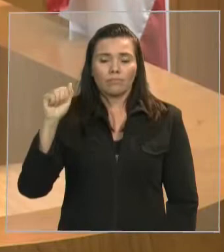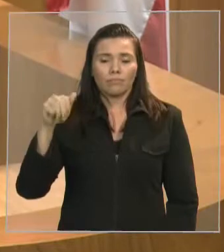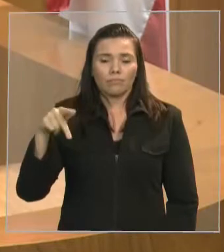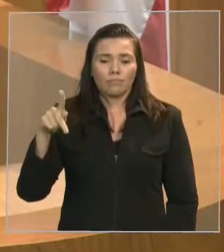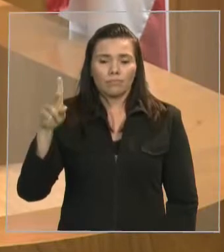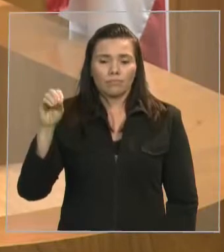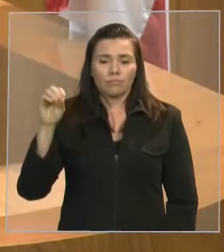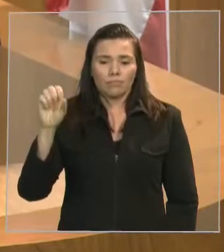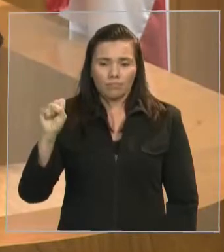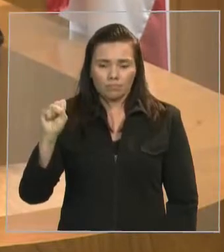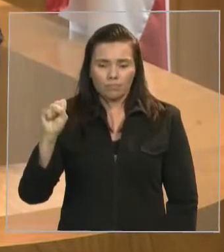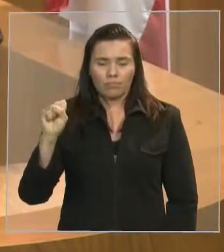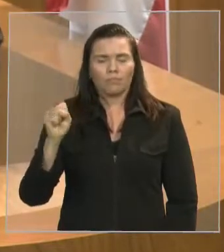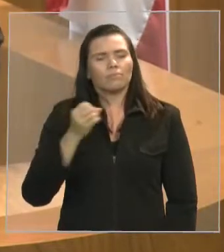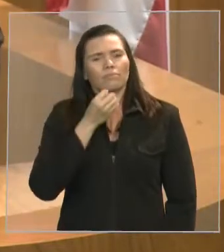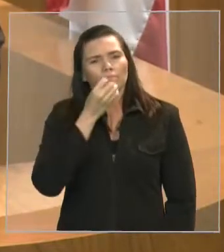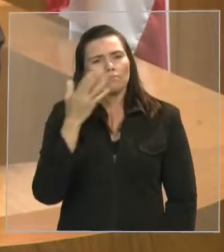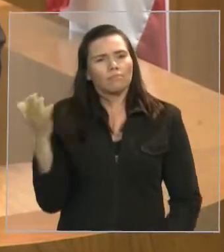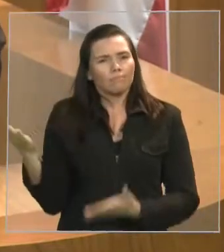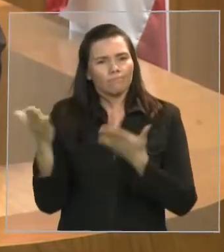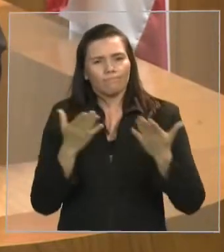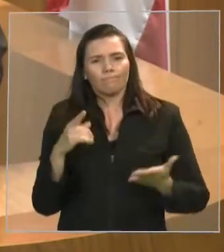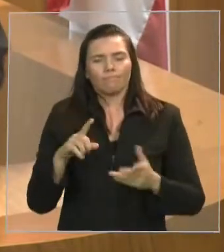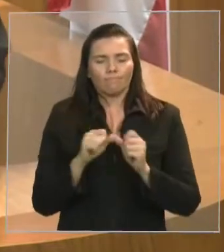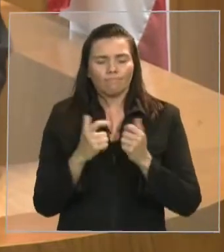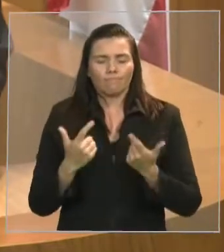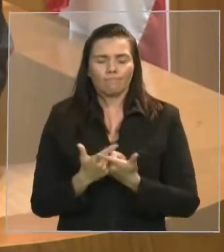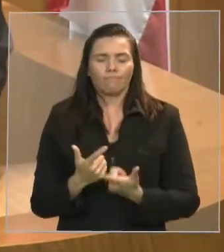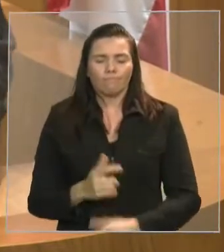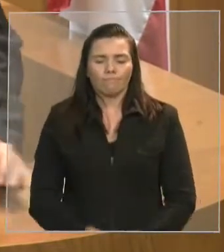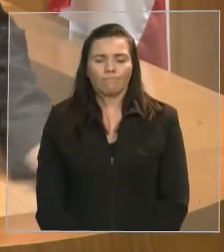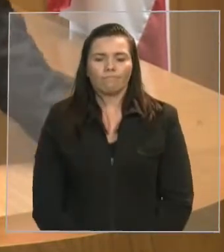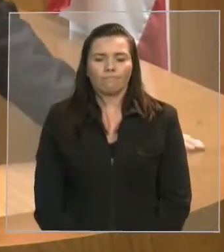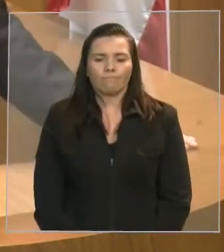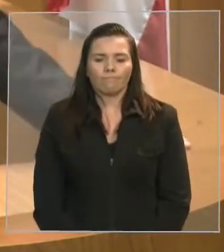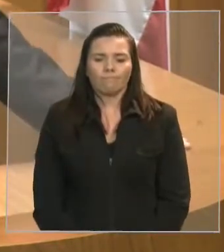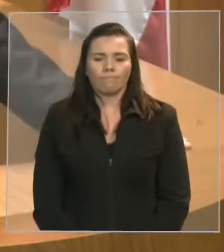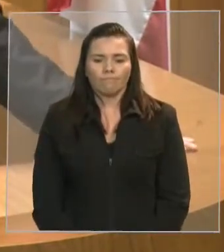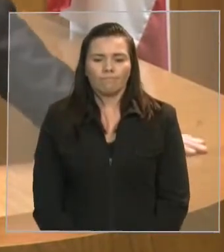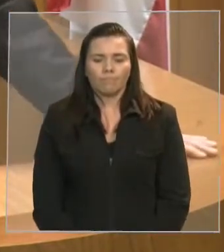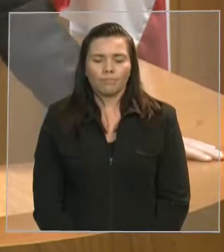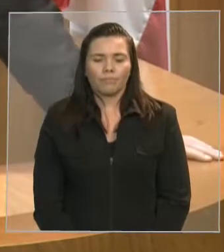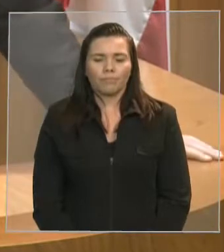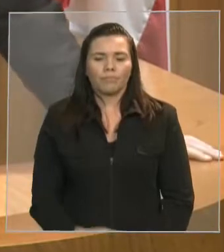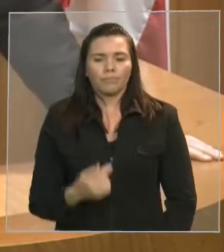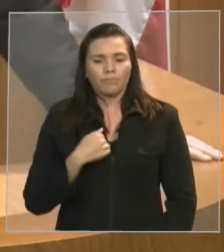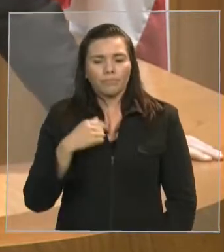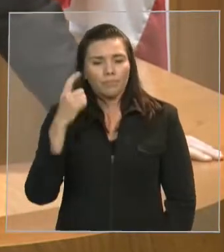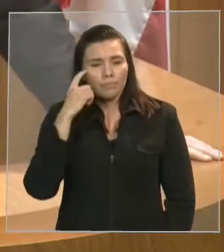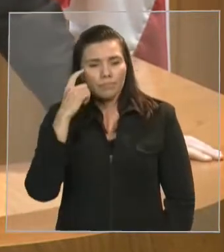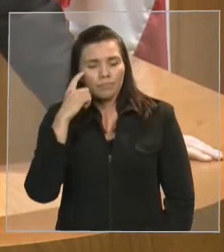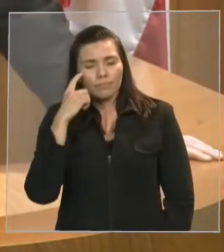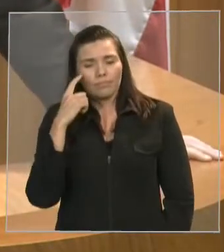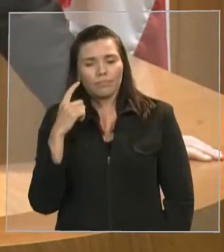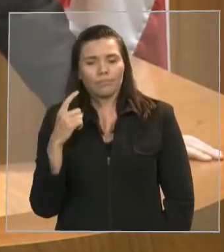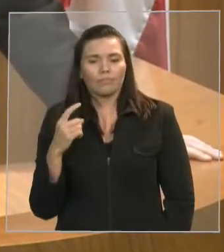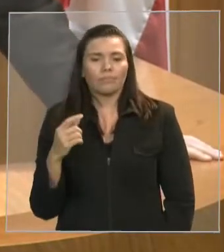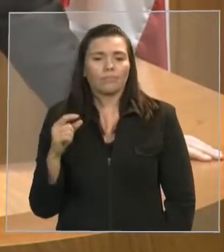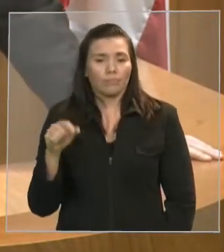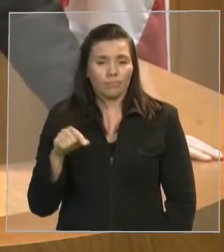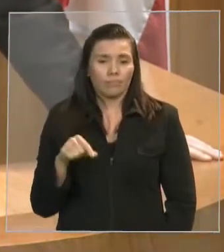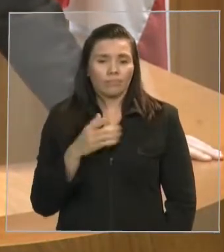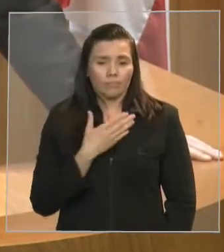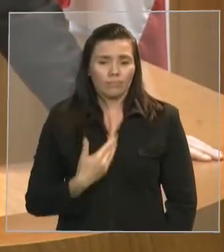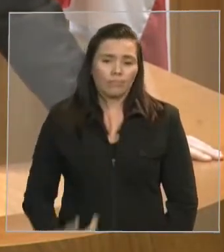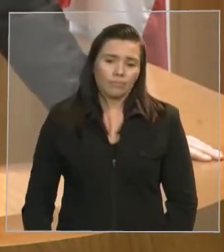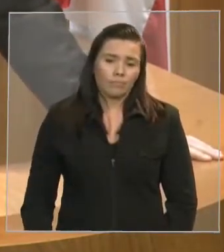quando eu penso que este governo estadual que aí está já fez de tudo em termos de maldade, a cada vez